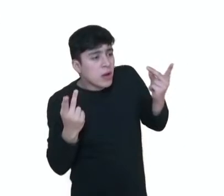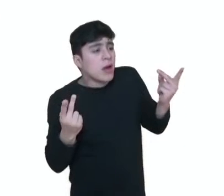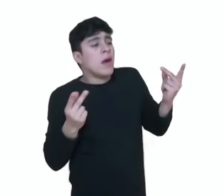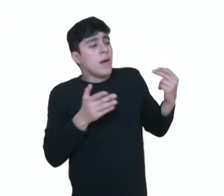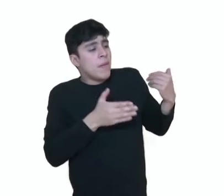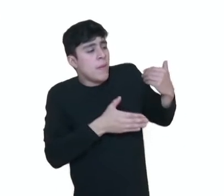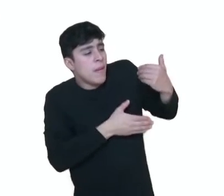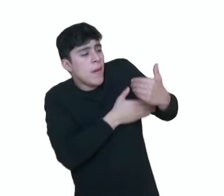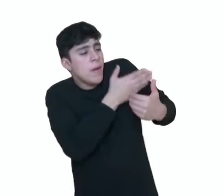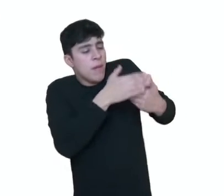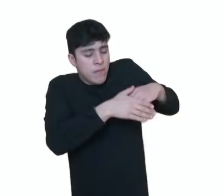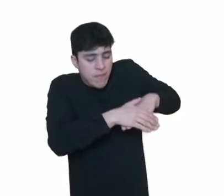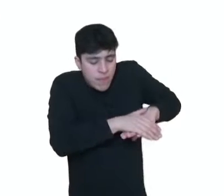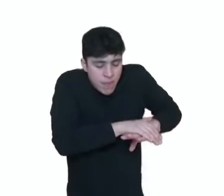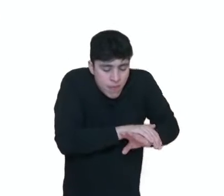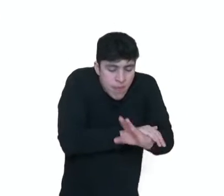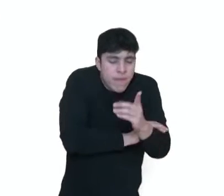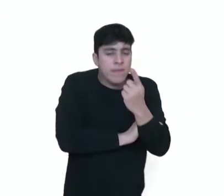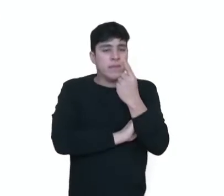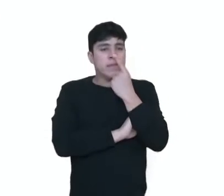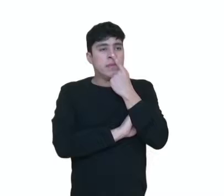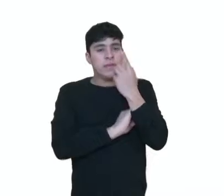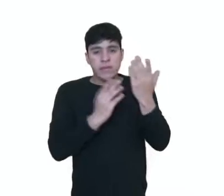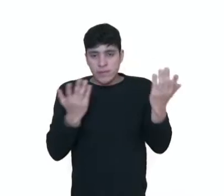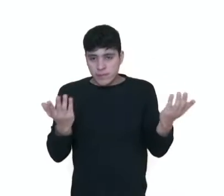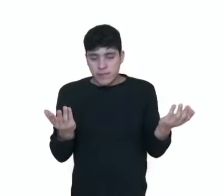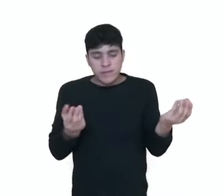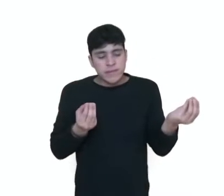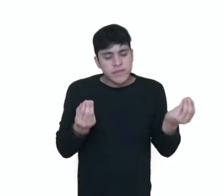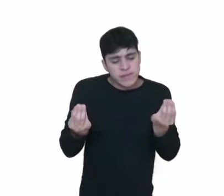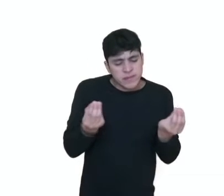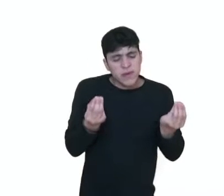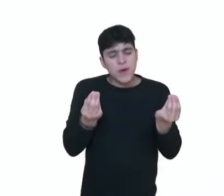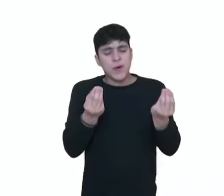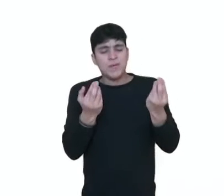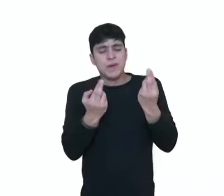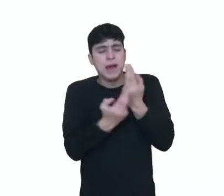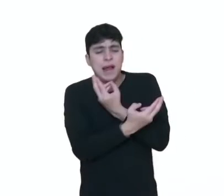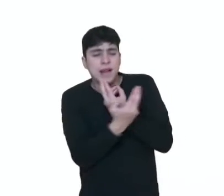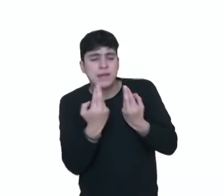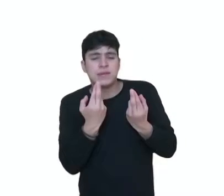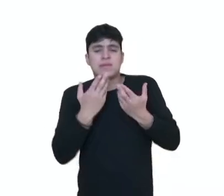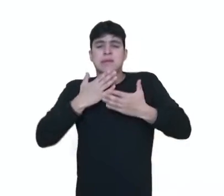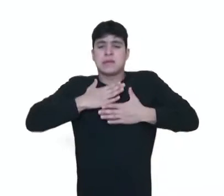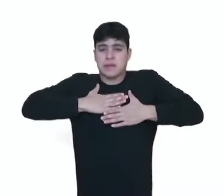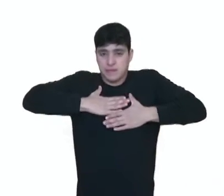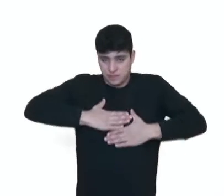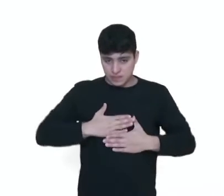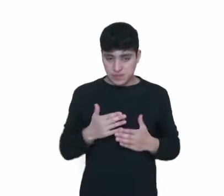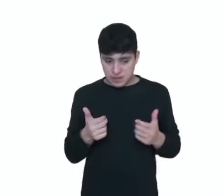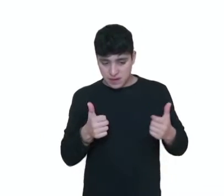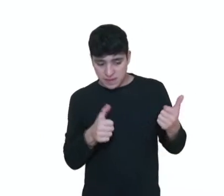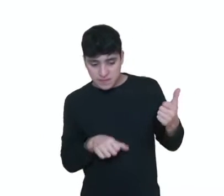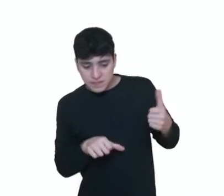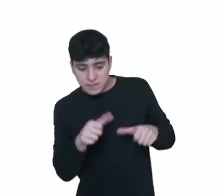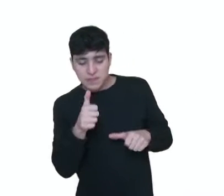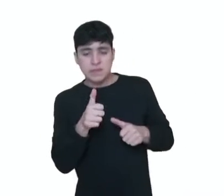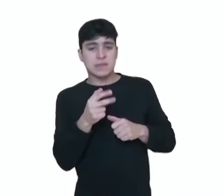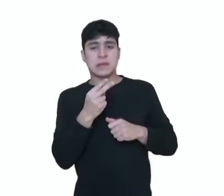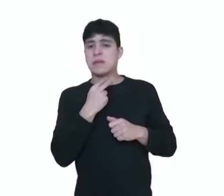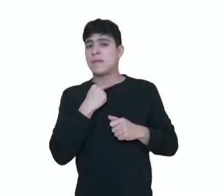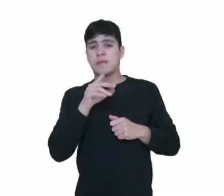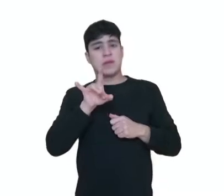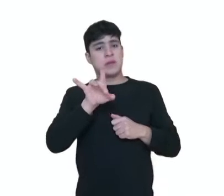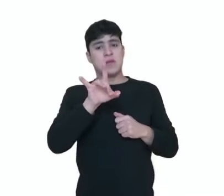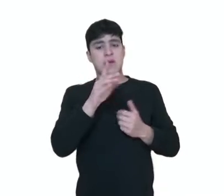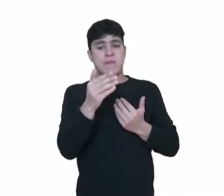Veremos como. Para que tenhamos uma relação mais amigável com esse processo, o ato de avaliar precisa deixar de ser algo exclusivo